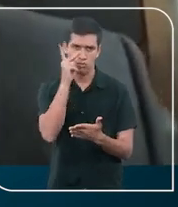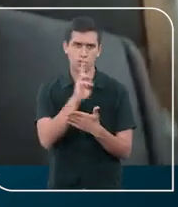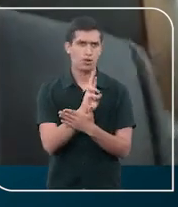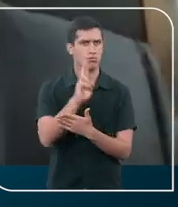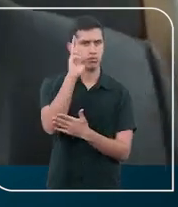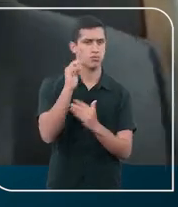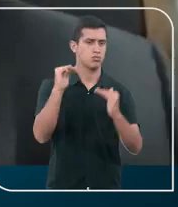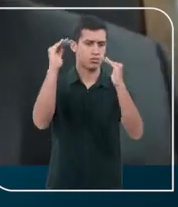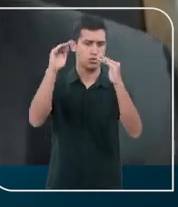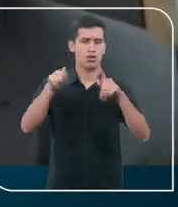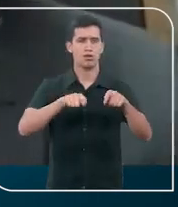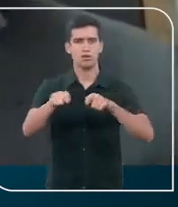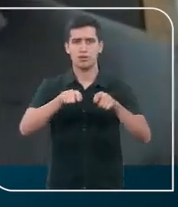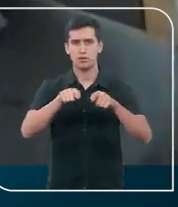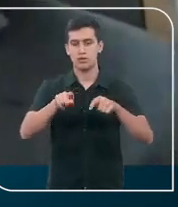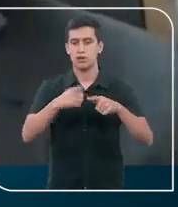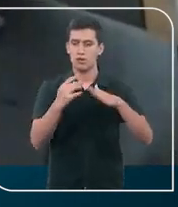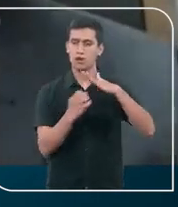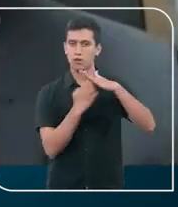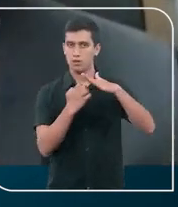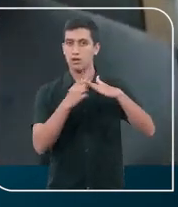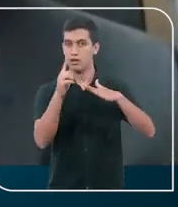administração. Então, a empresa ela é